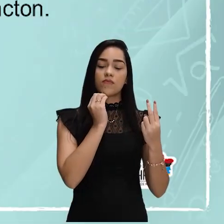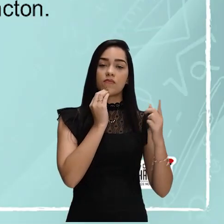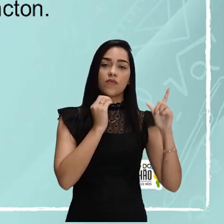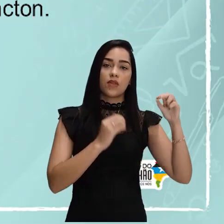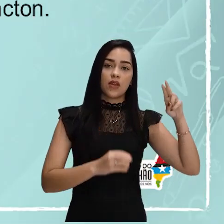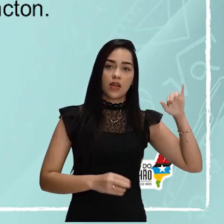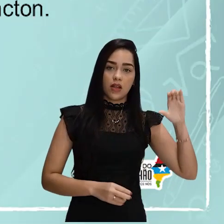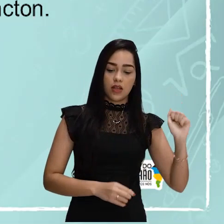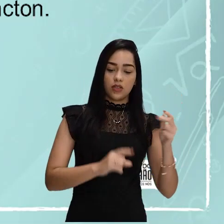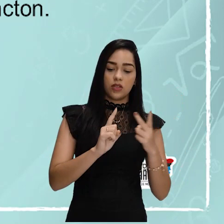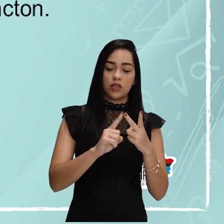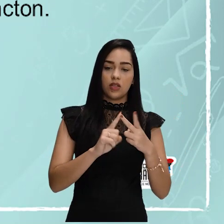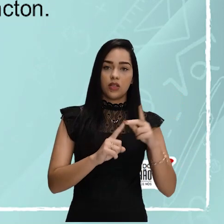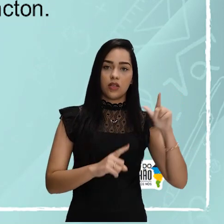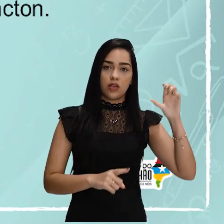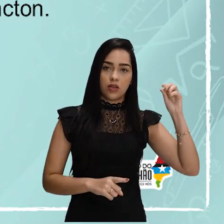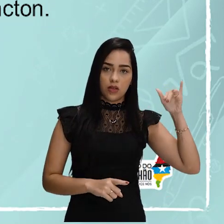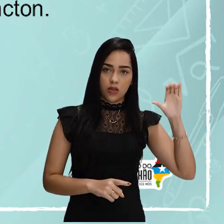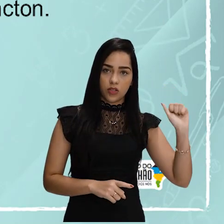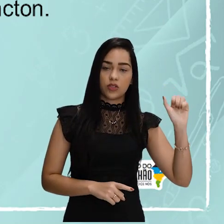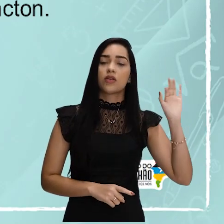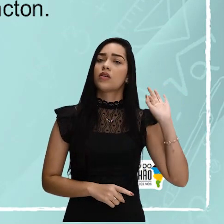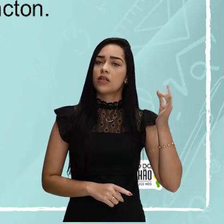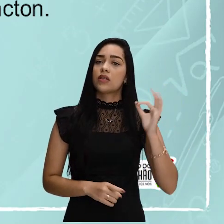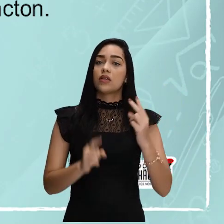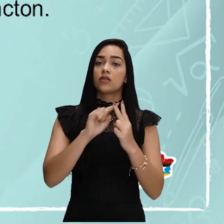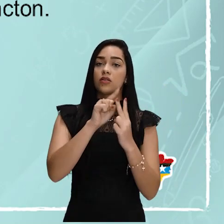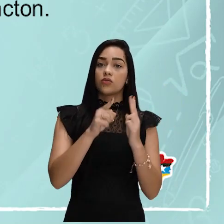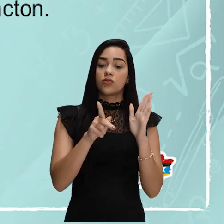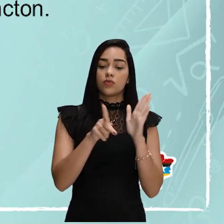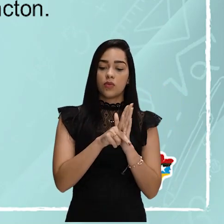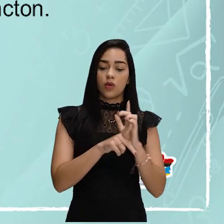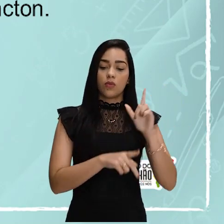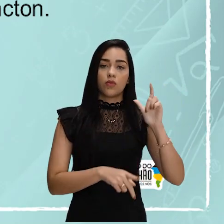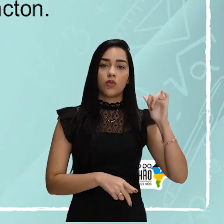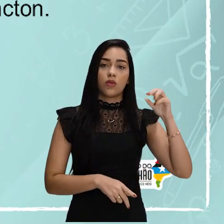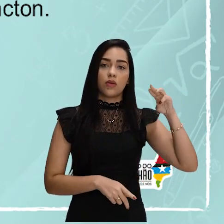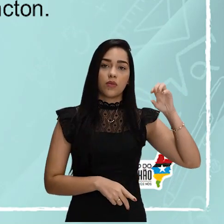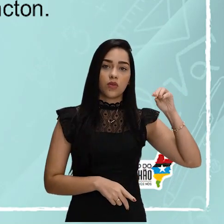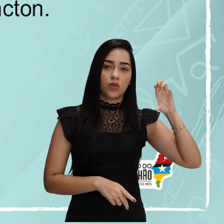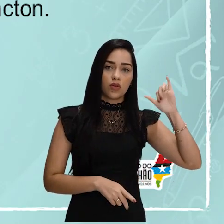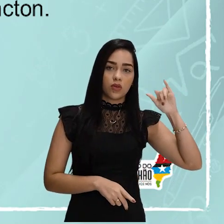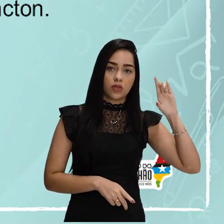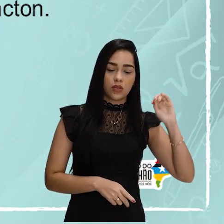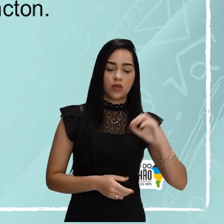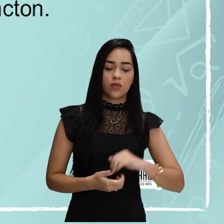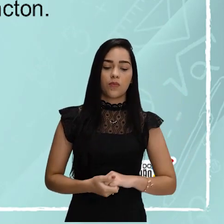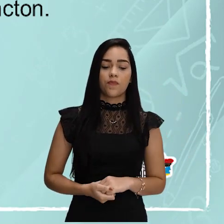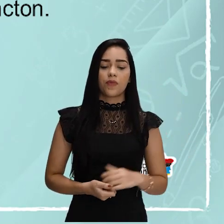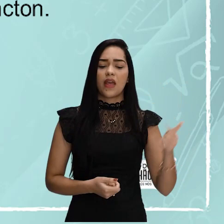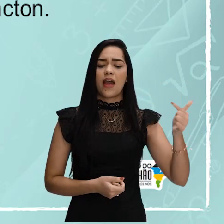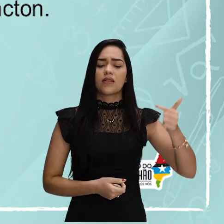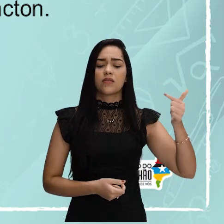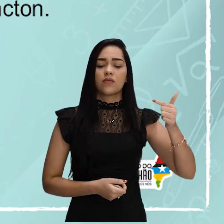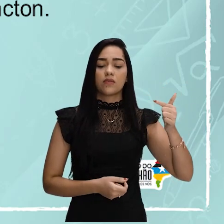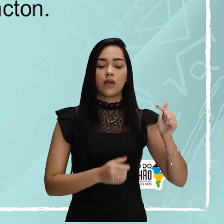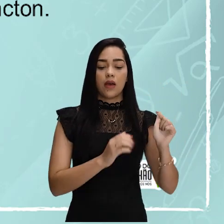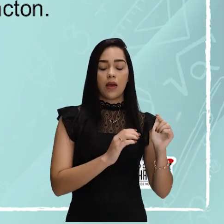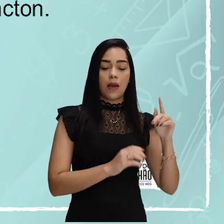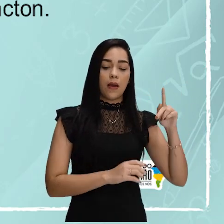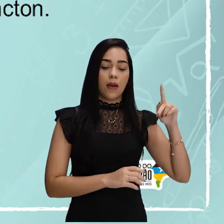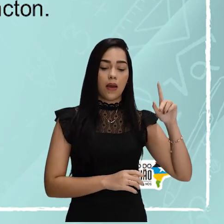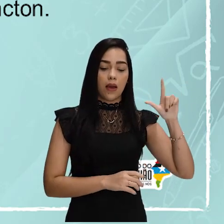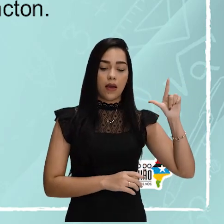as duas zonas do liminociclo. A província lêntica é caracterizada pelo conjunto de águas paradas,